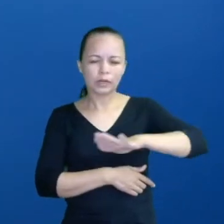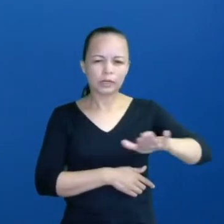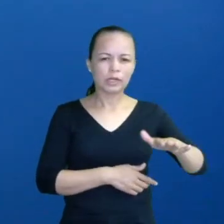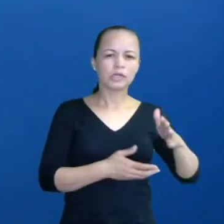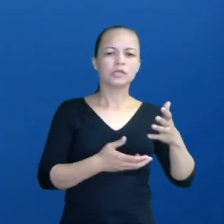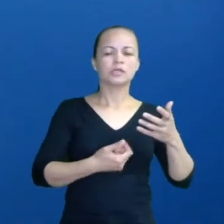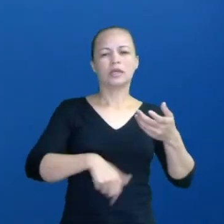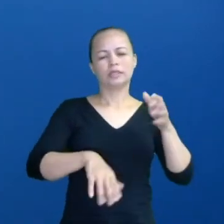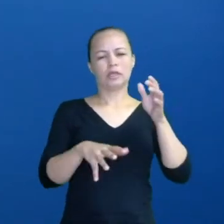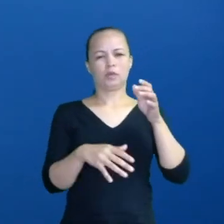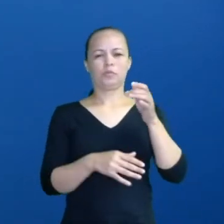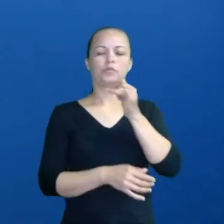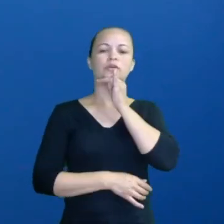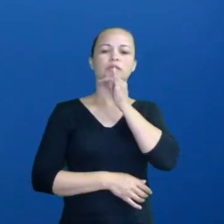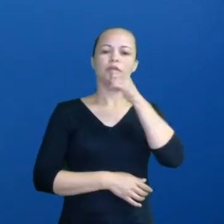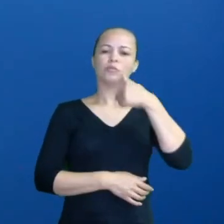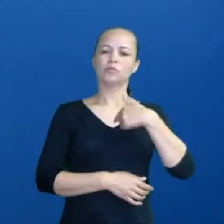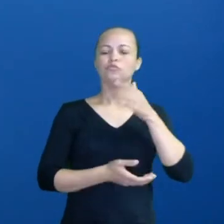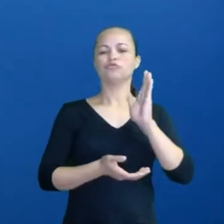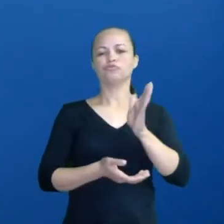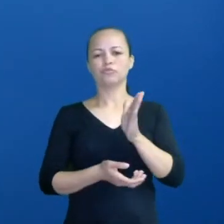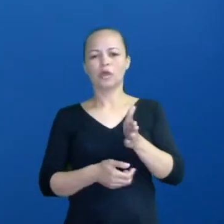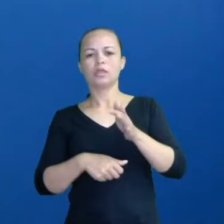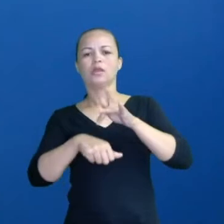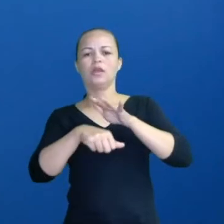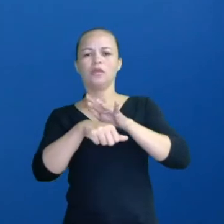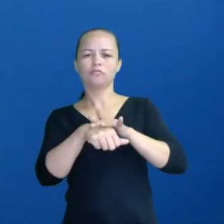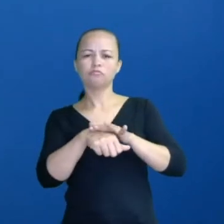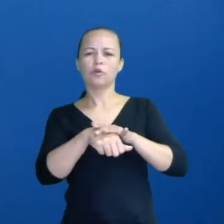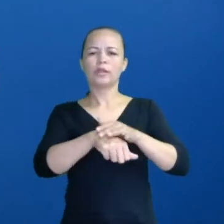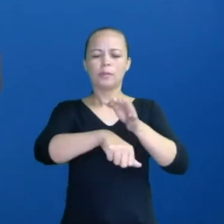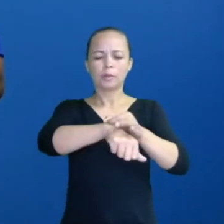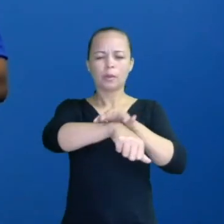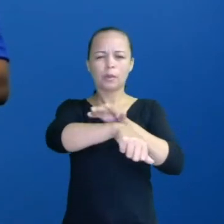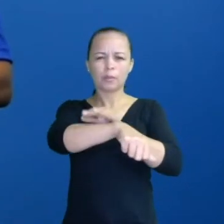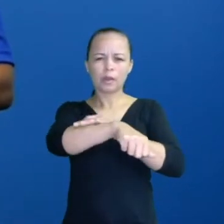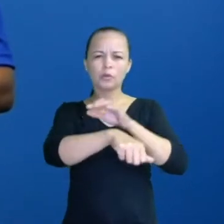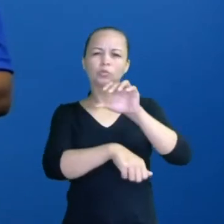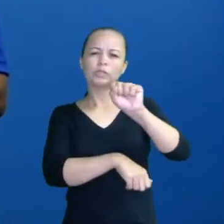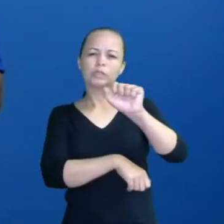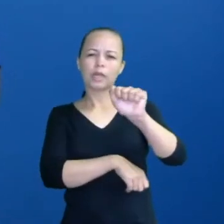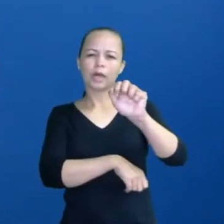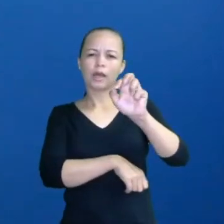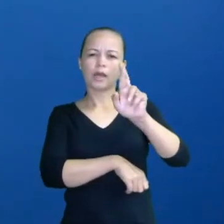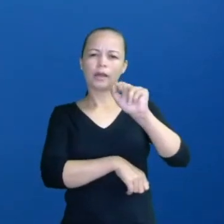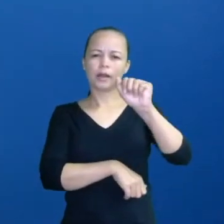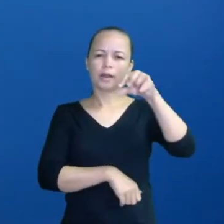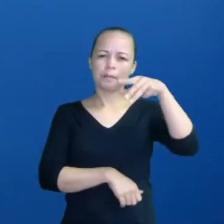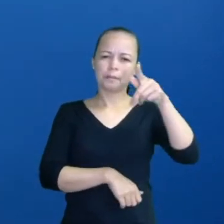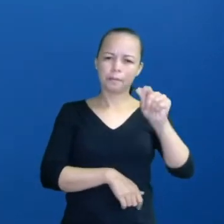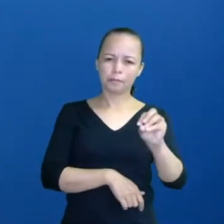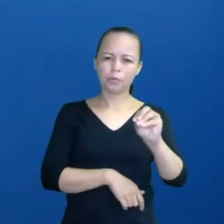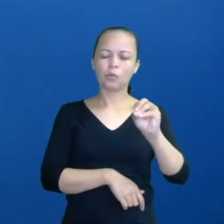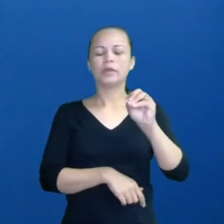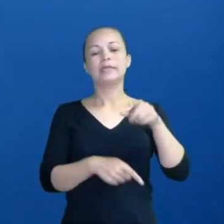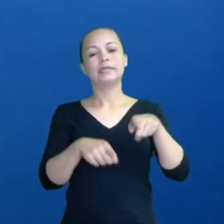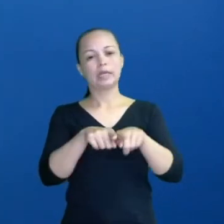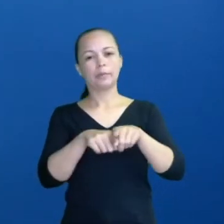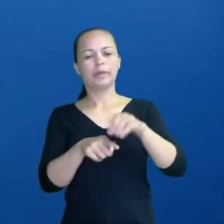quando criança e tive também sarampo. Mas eu gostaria de chamar a atenção, né,